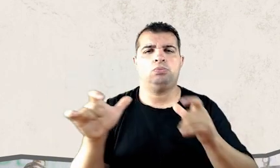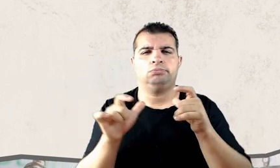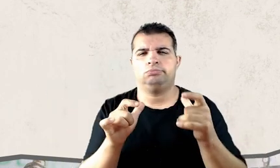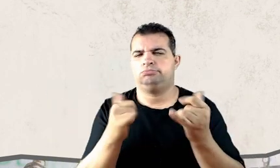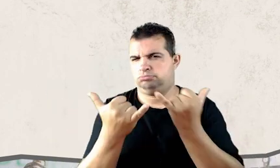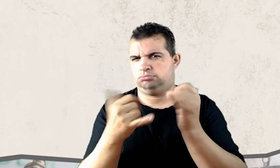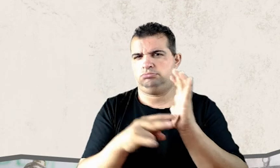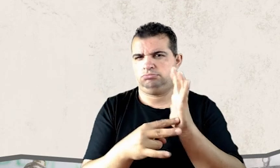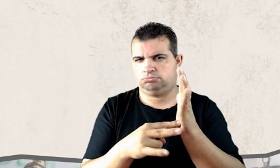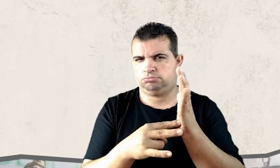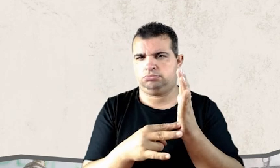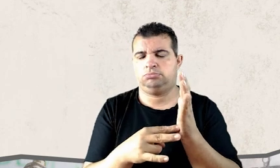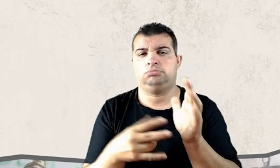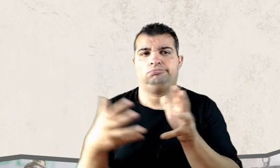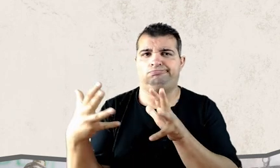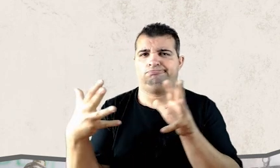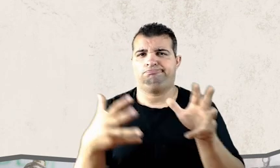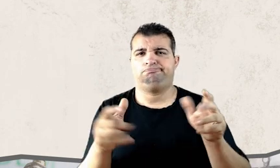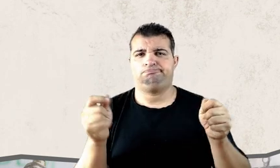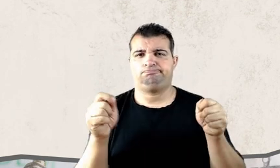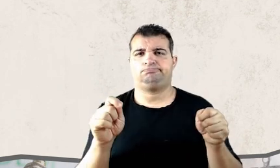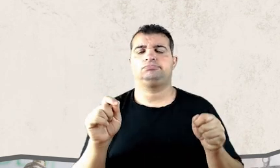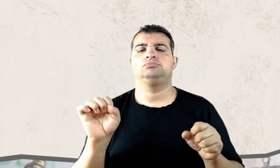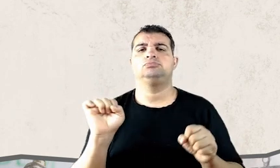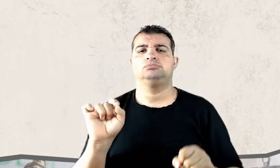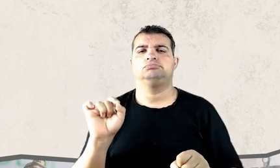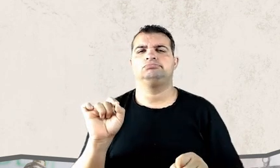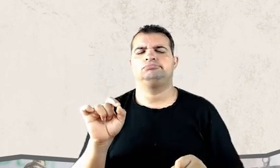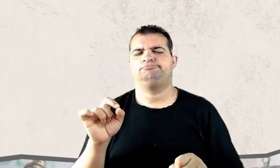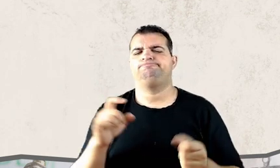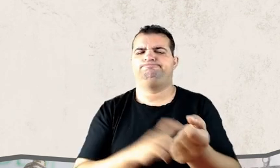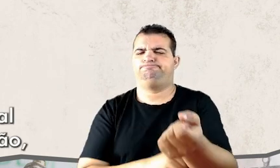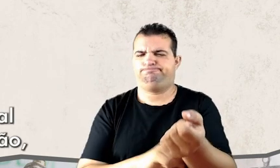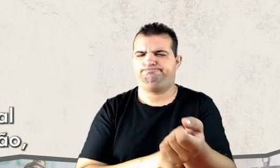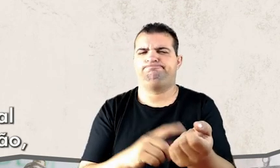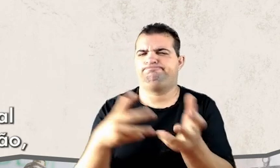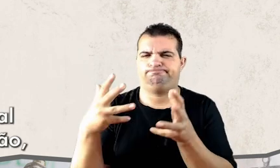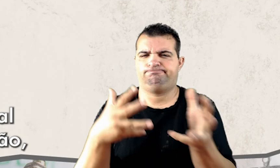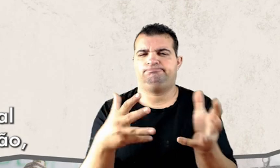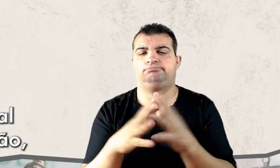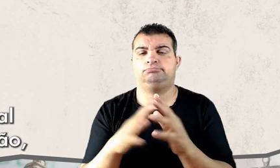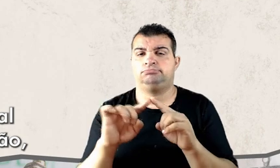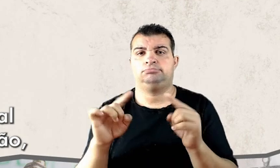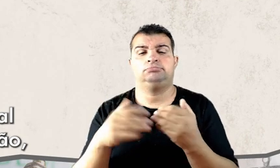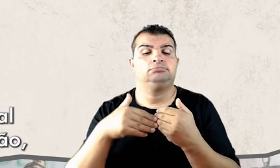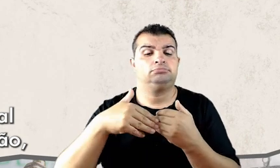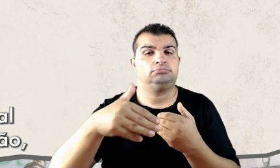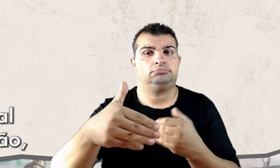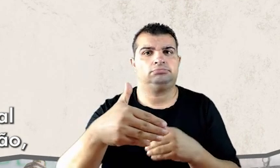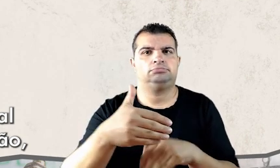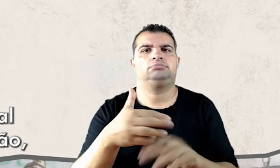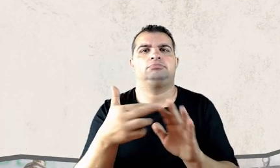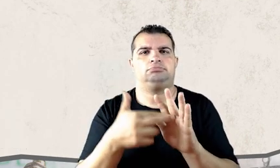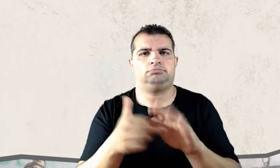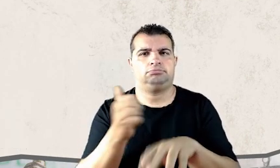em especial do sindicato, que a gente vai chegando nessa tensão. Mas naquele momento inicial de regulamentação